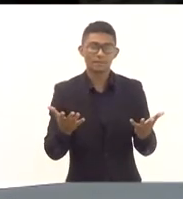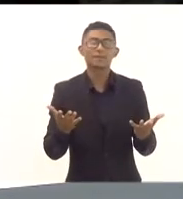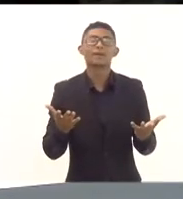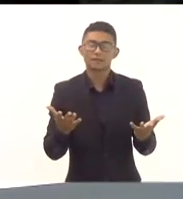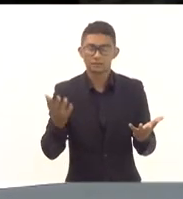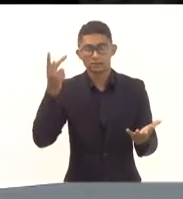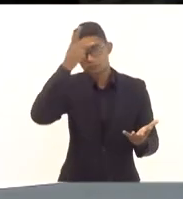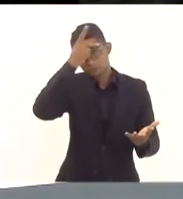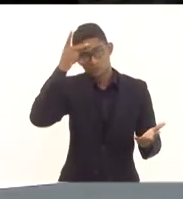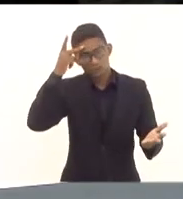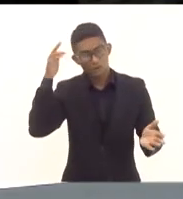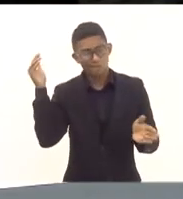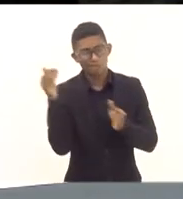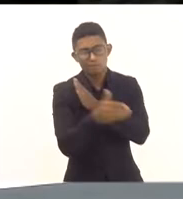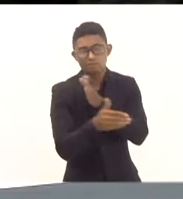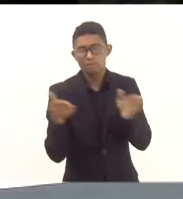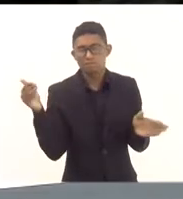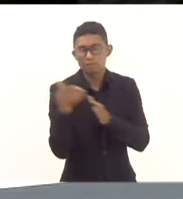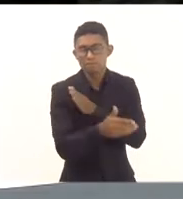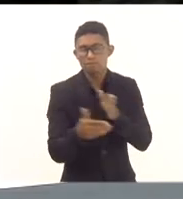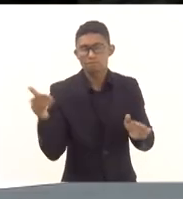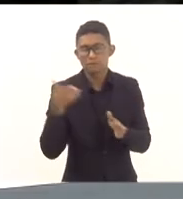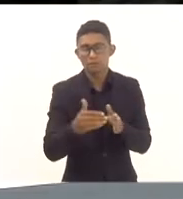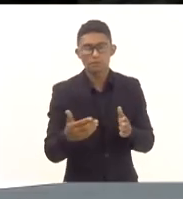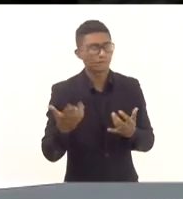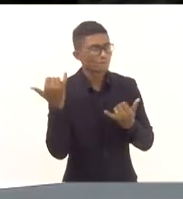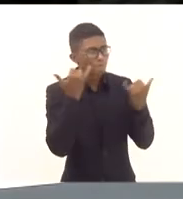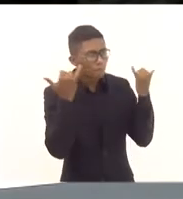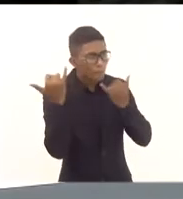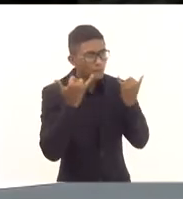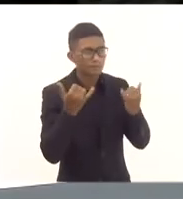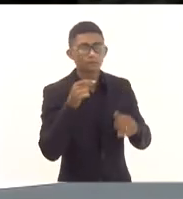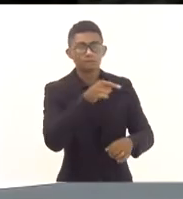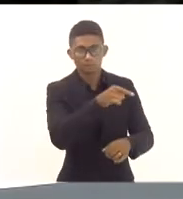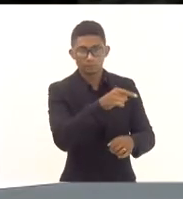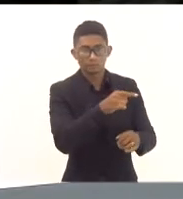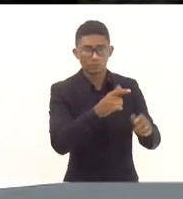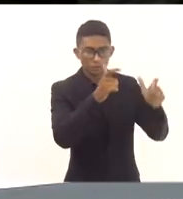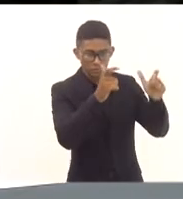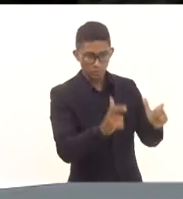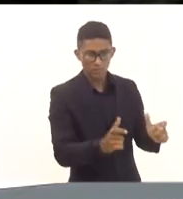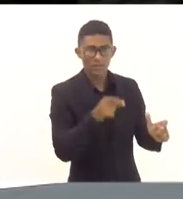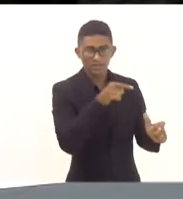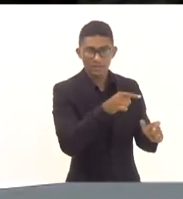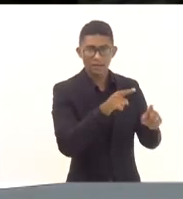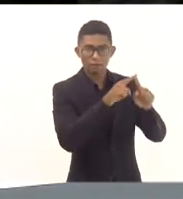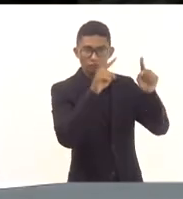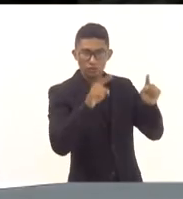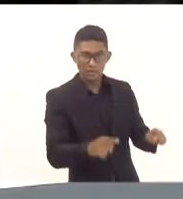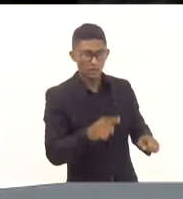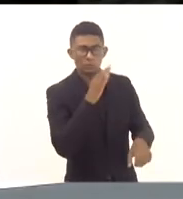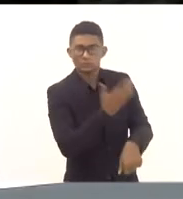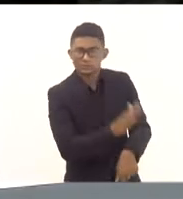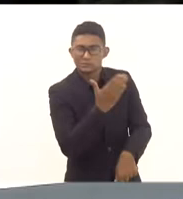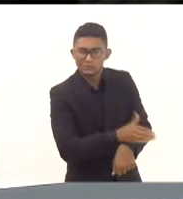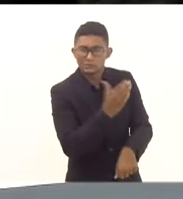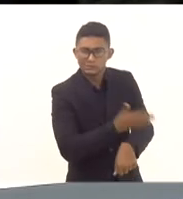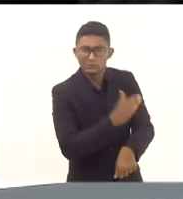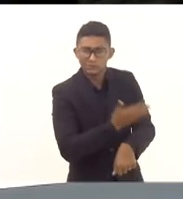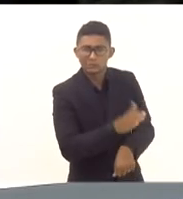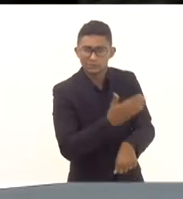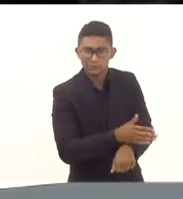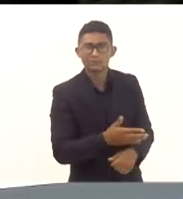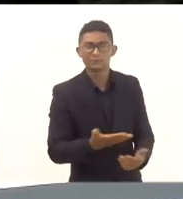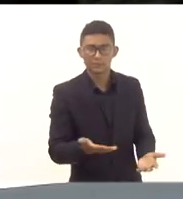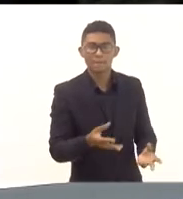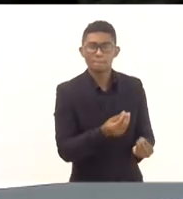padronizar atendimento padronizar informação a gente tá fazer um treinamento constante no nossos funcionários que estão trabalhando o atendimento